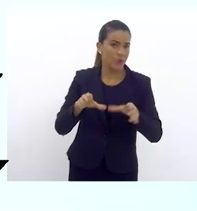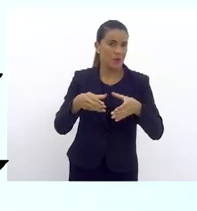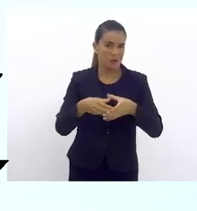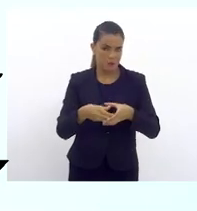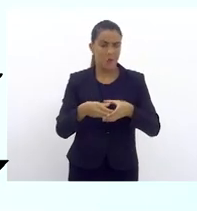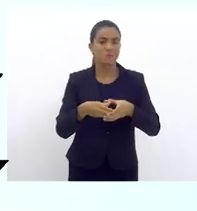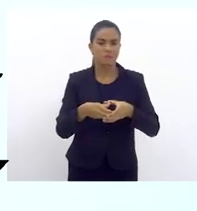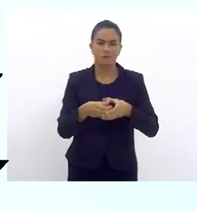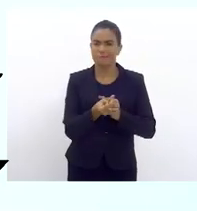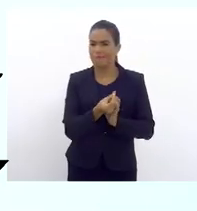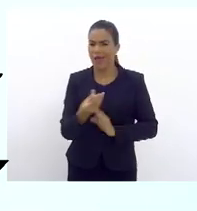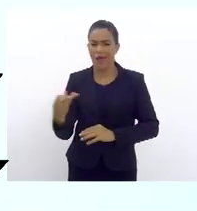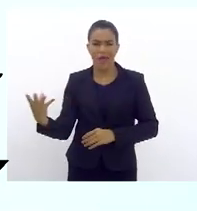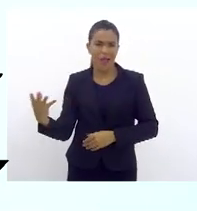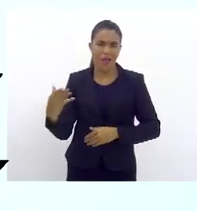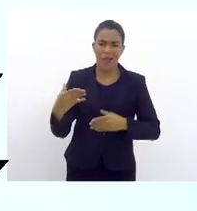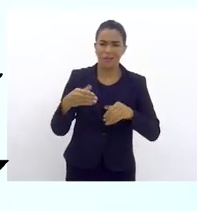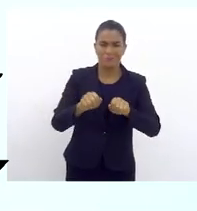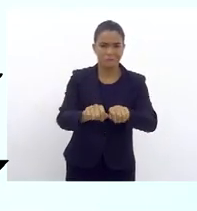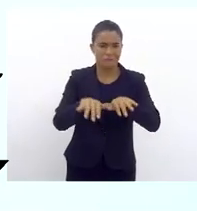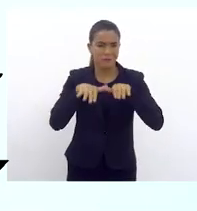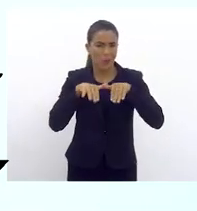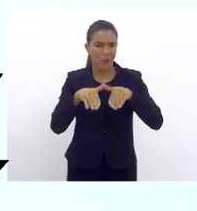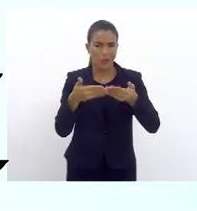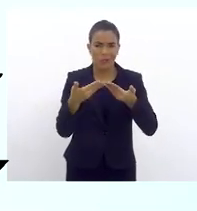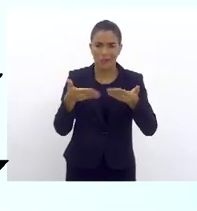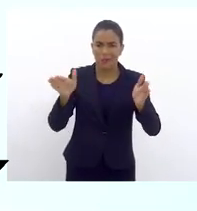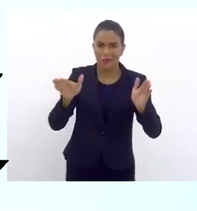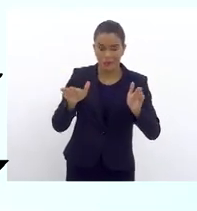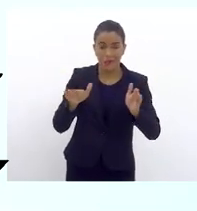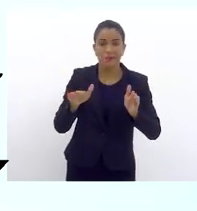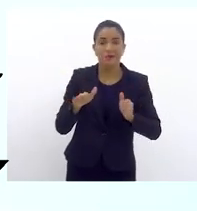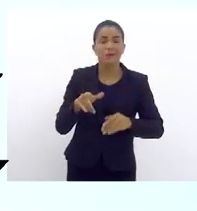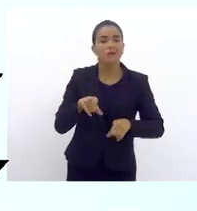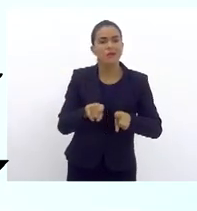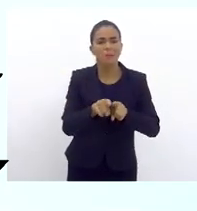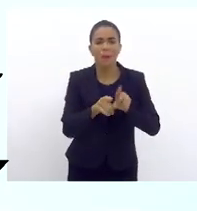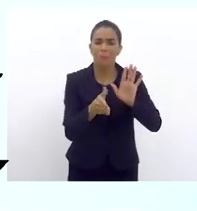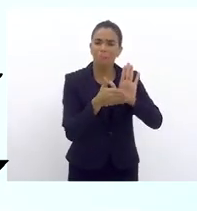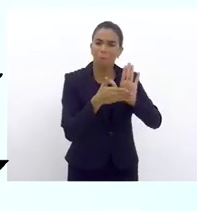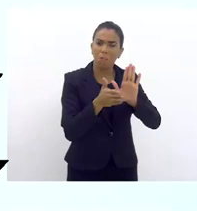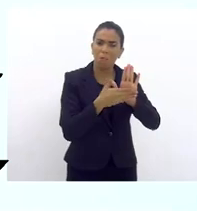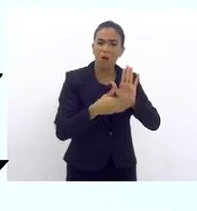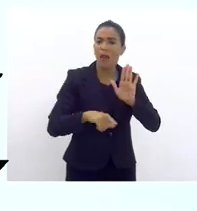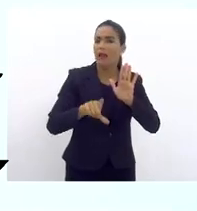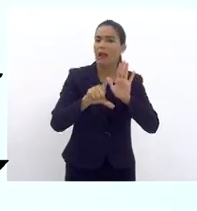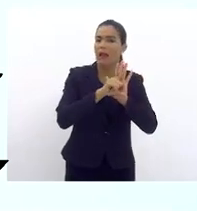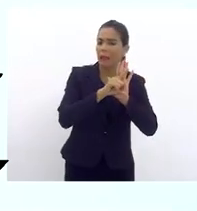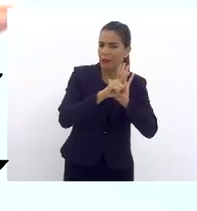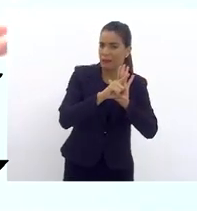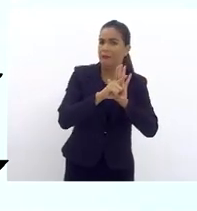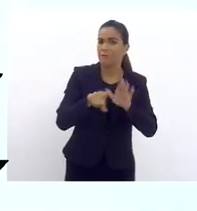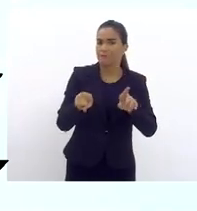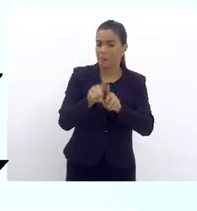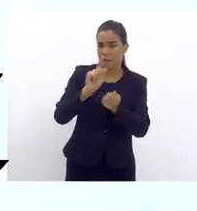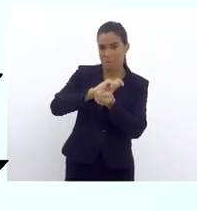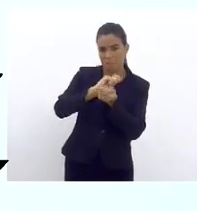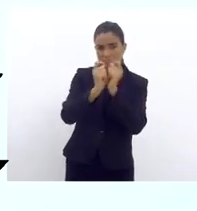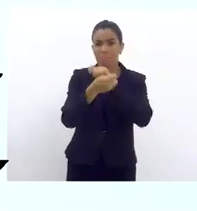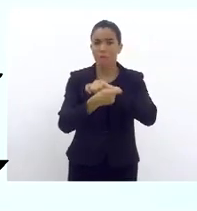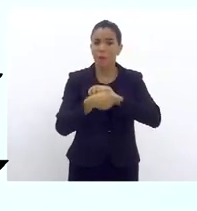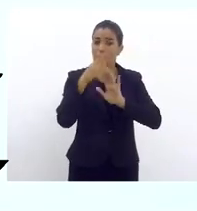muitas audiências públicas foram propostas leis pela comissão que foram convertidas